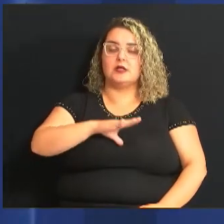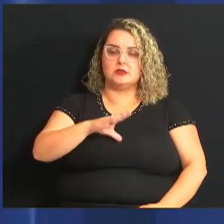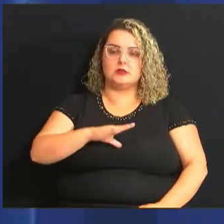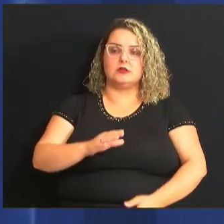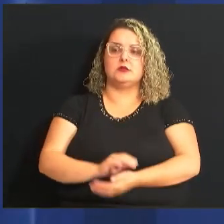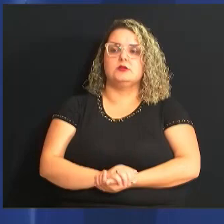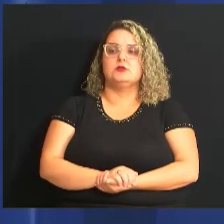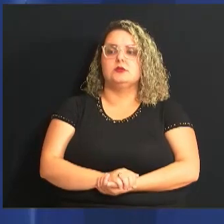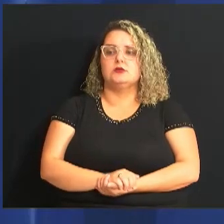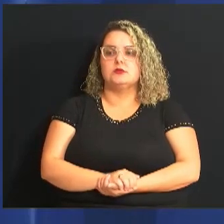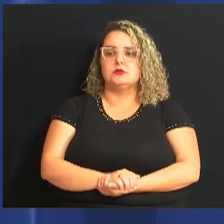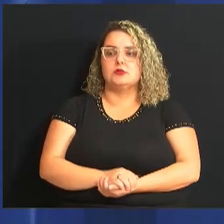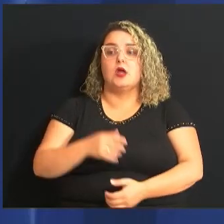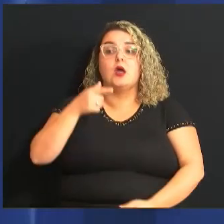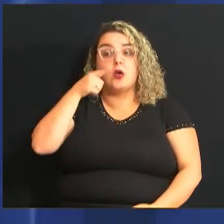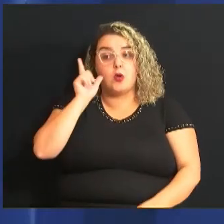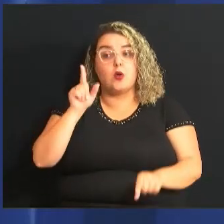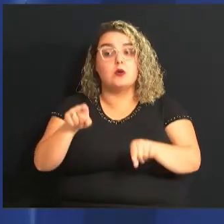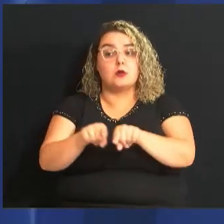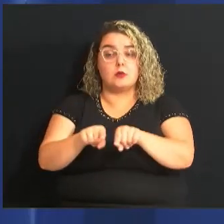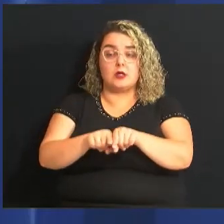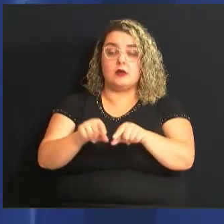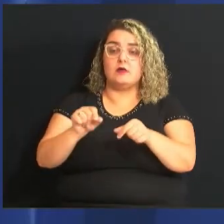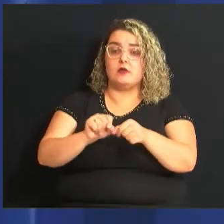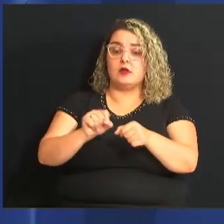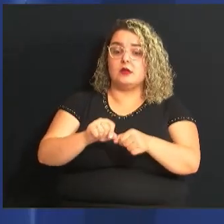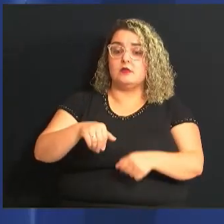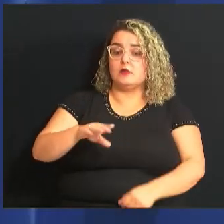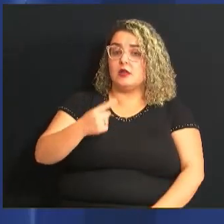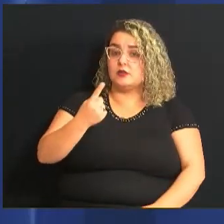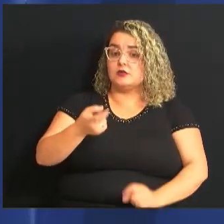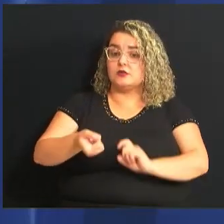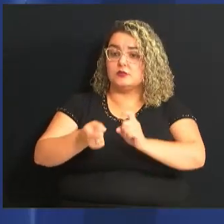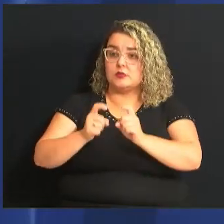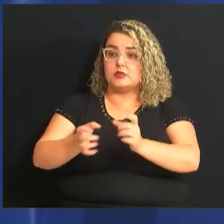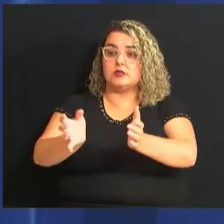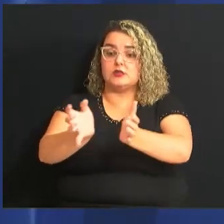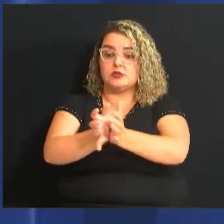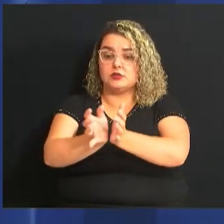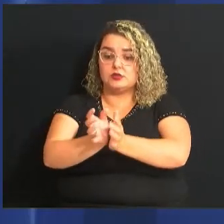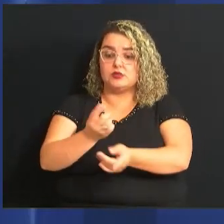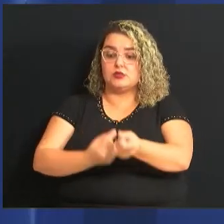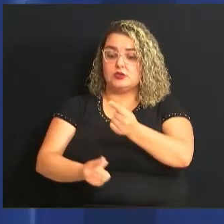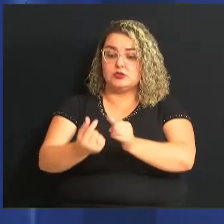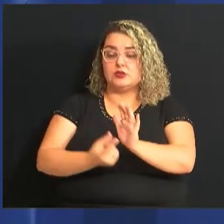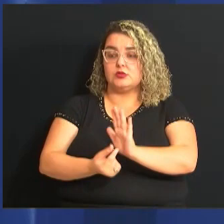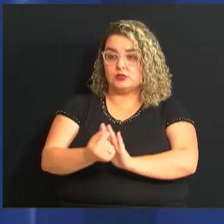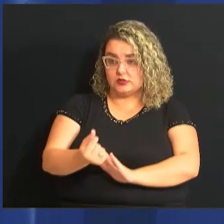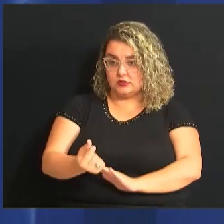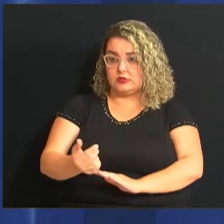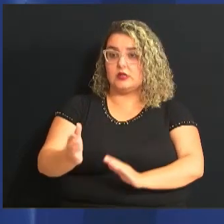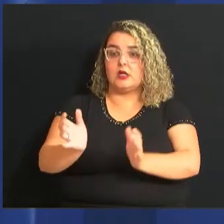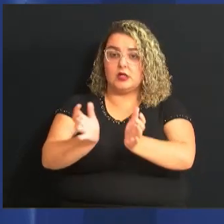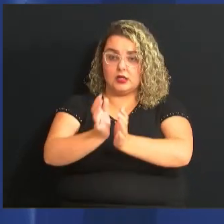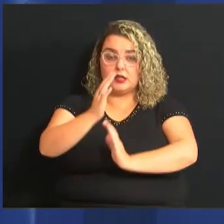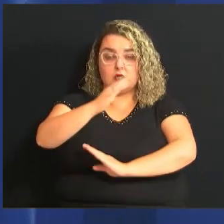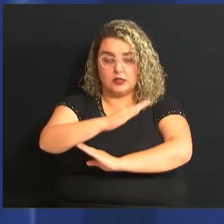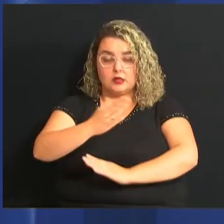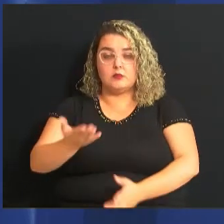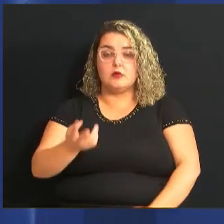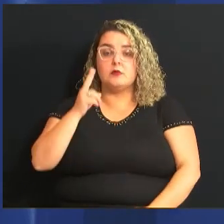E ontem também foi realizada mais uma reunião da Comissão de Finanças e Orçamento da Câmara. Vamos ver como foi na